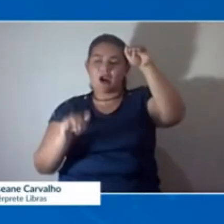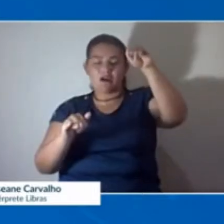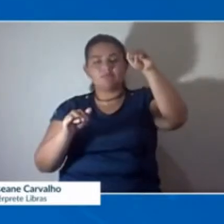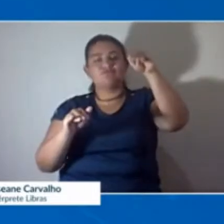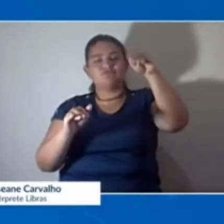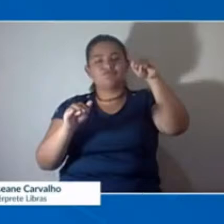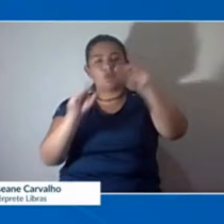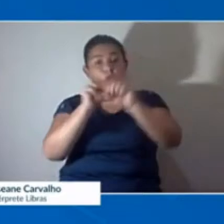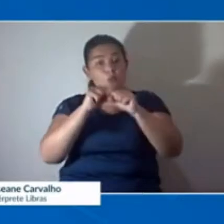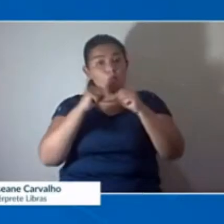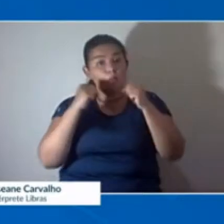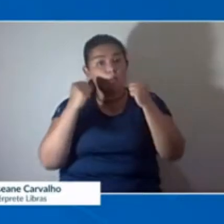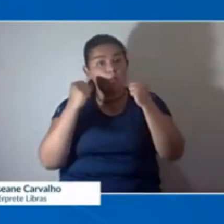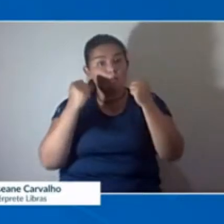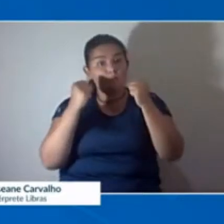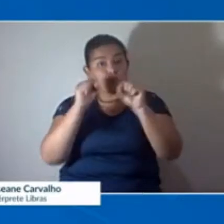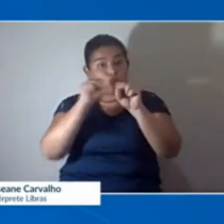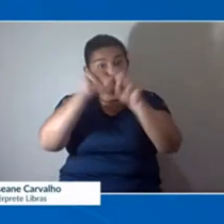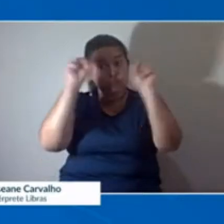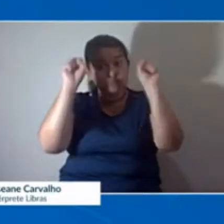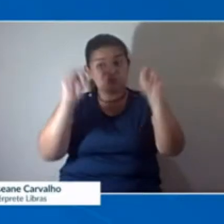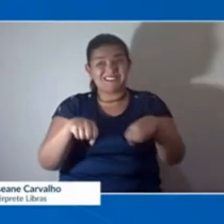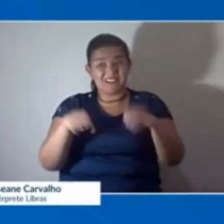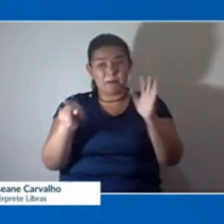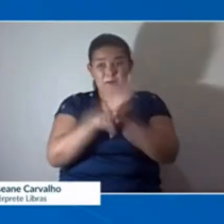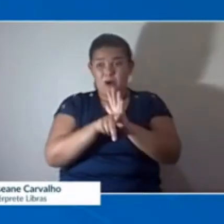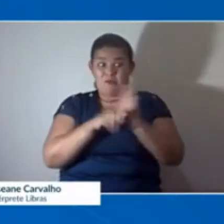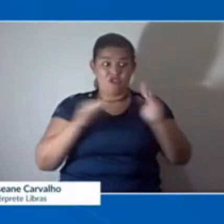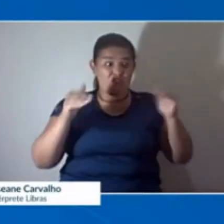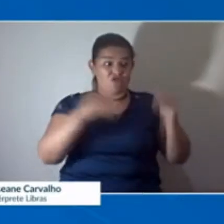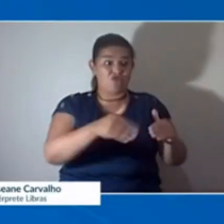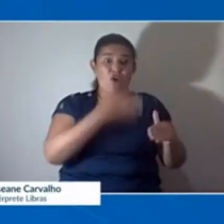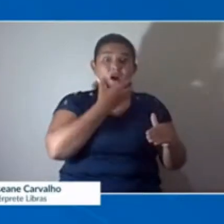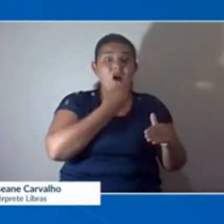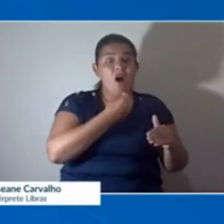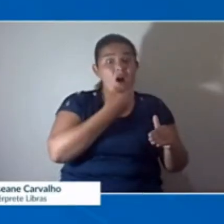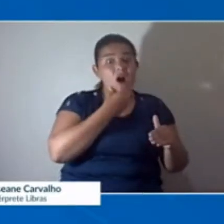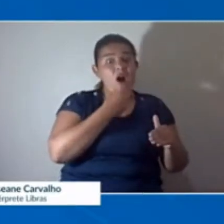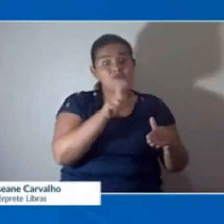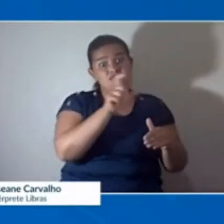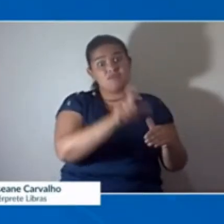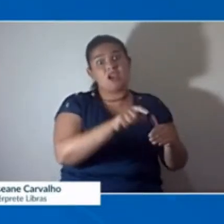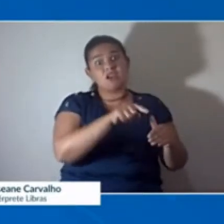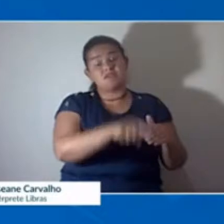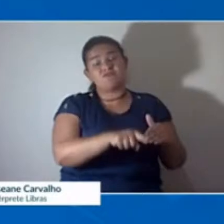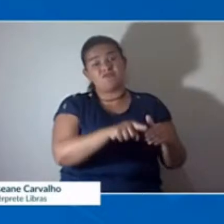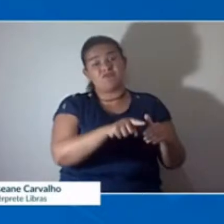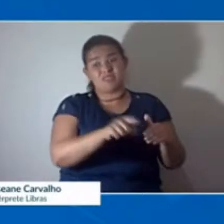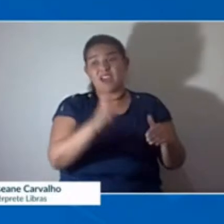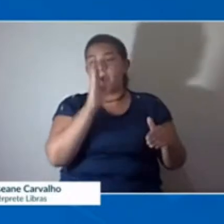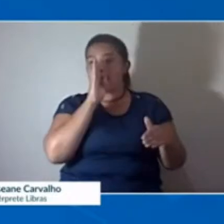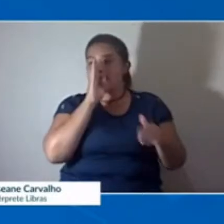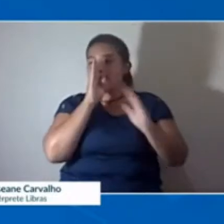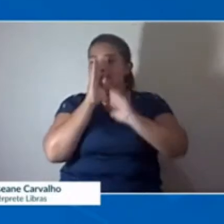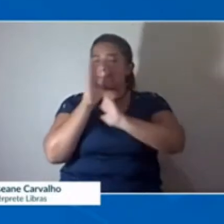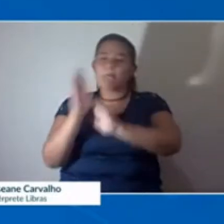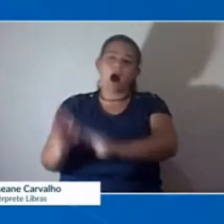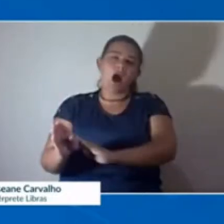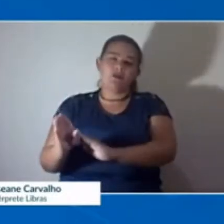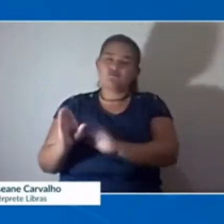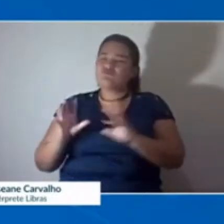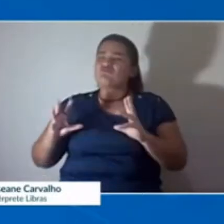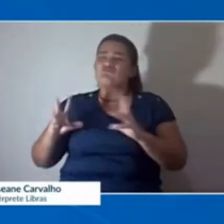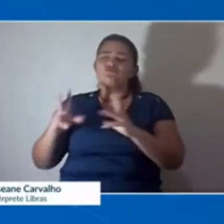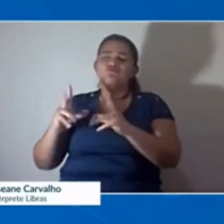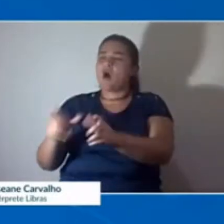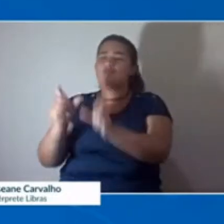sistema concentrado na heterossexualidade, de modo a invisibilizar todos os segmentos, todos os